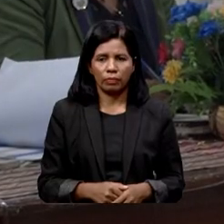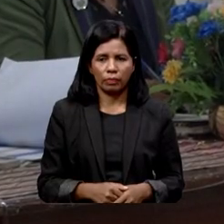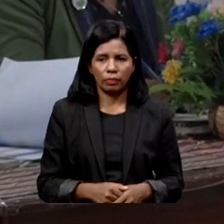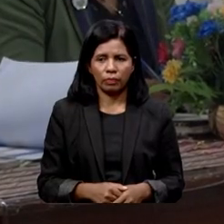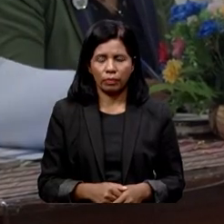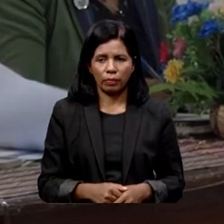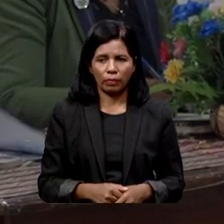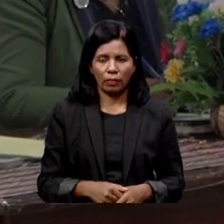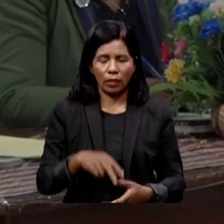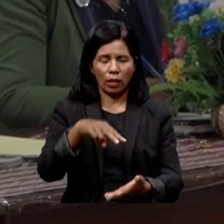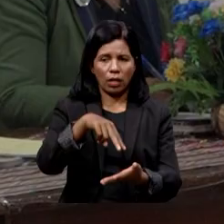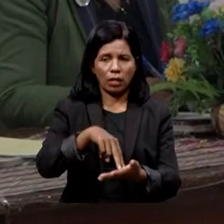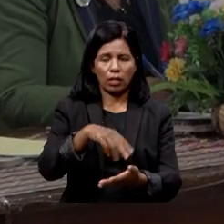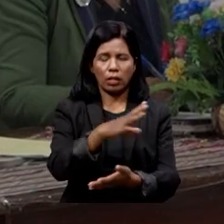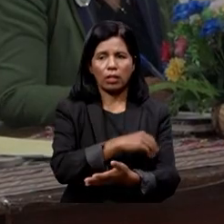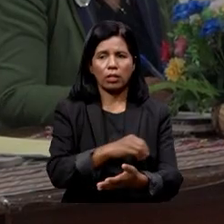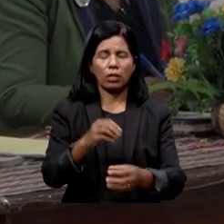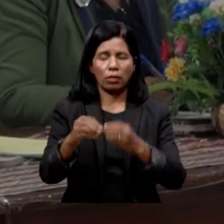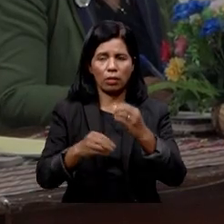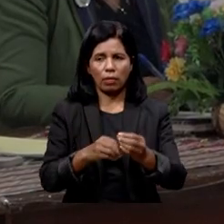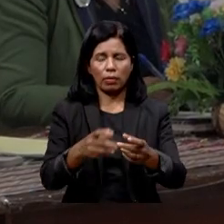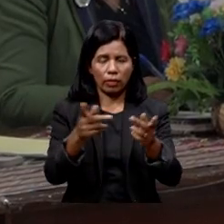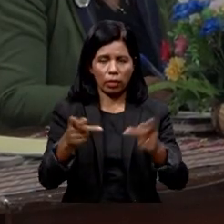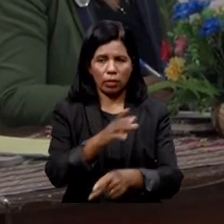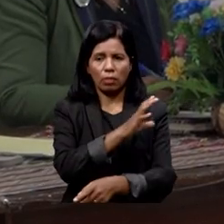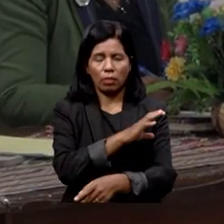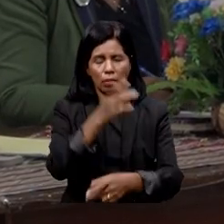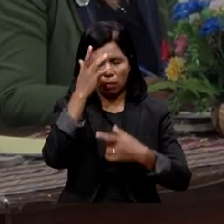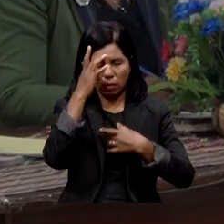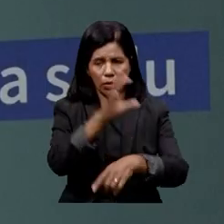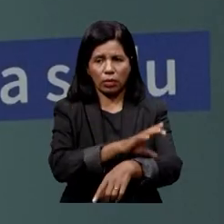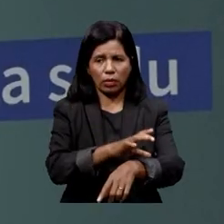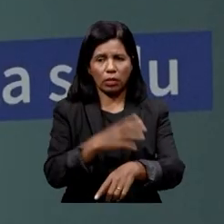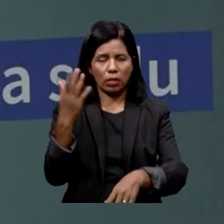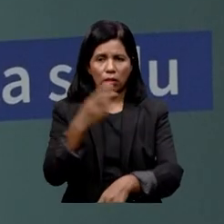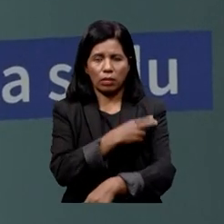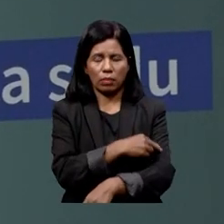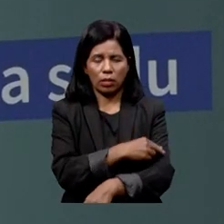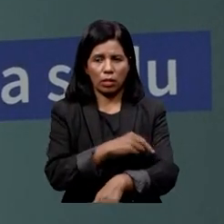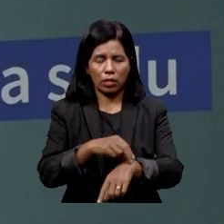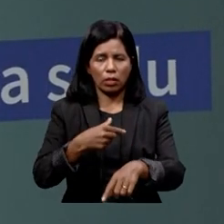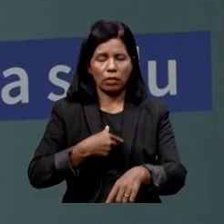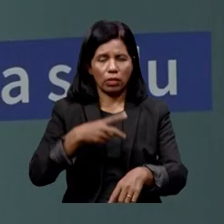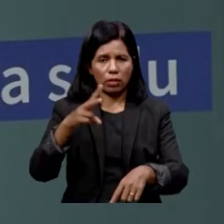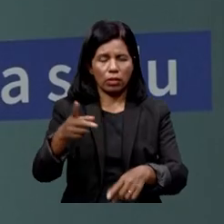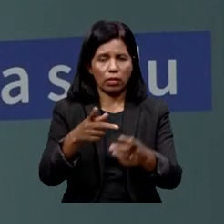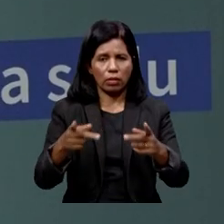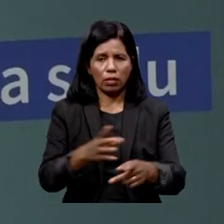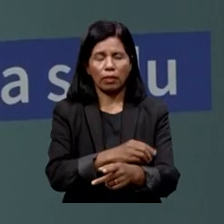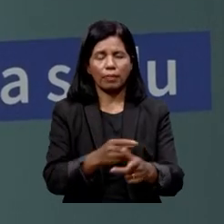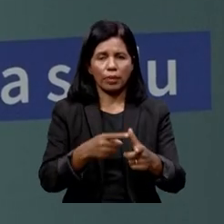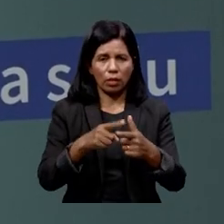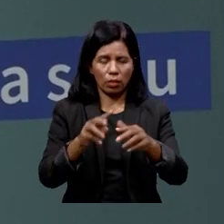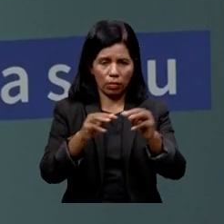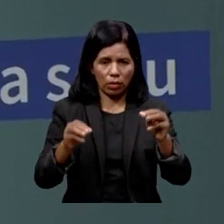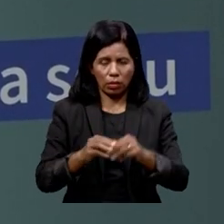Ha foi na rede de centro colposcopia ba cancro cervix nien no Hospital Nacional Guido Valadares, centro saúde Formosa no